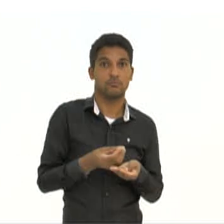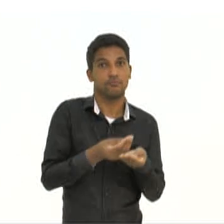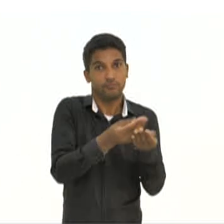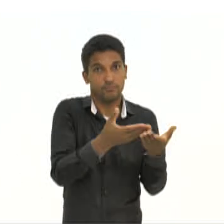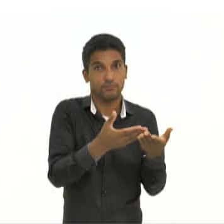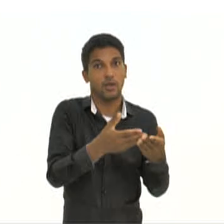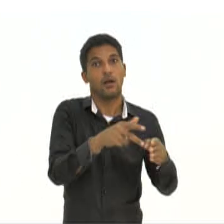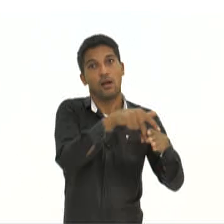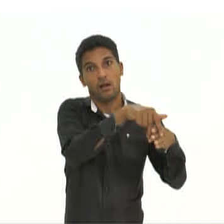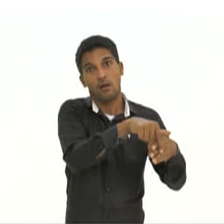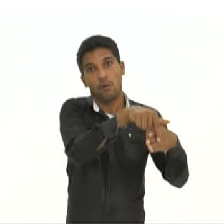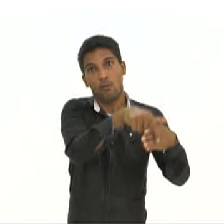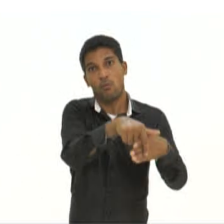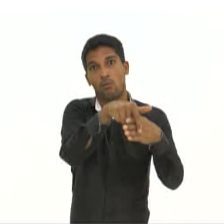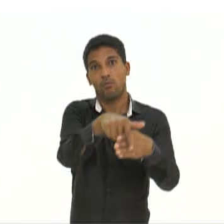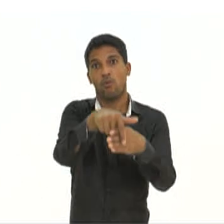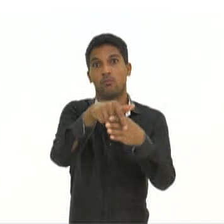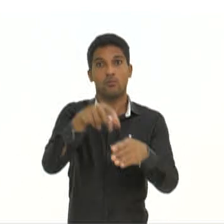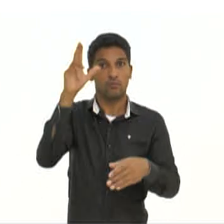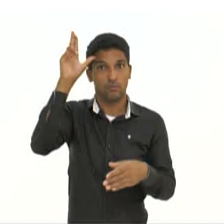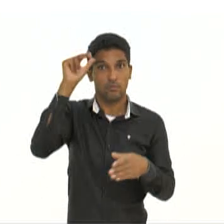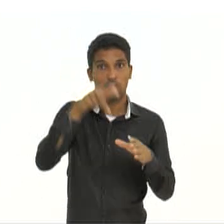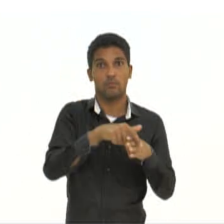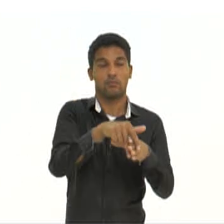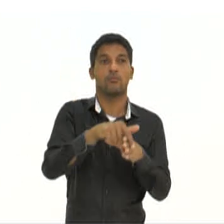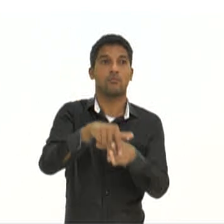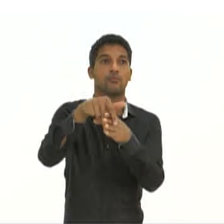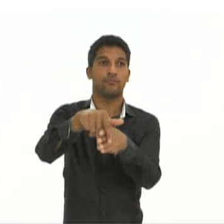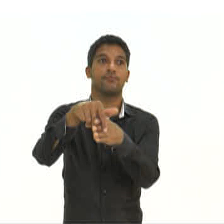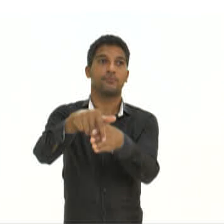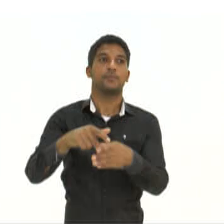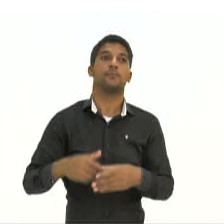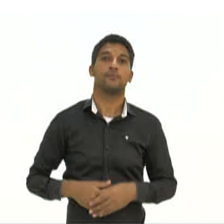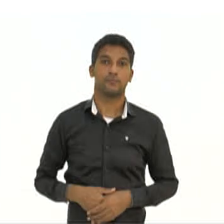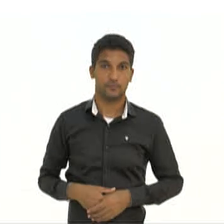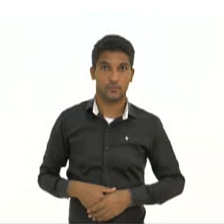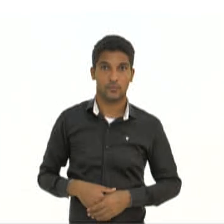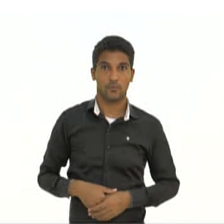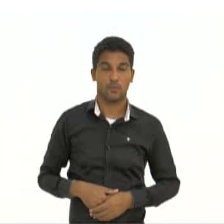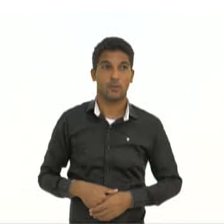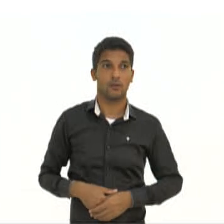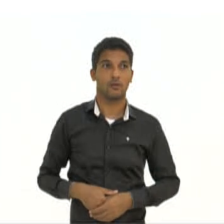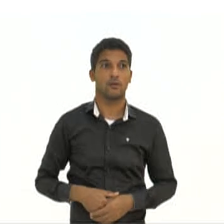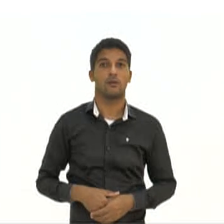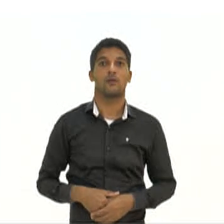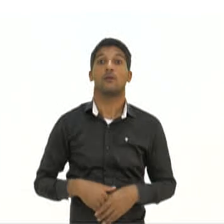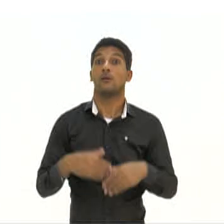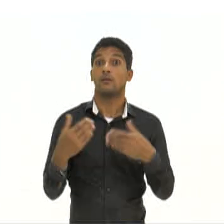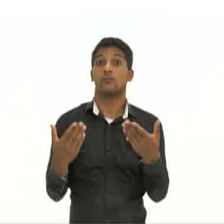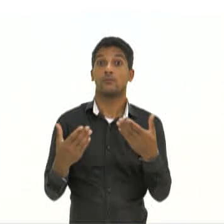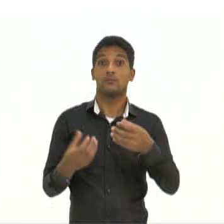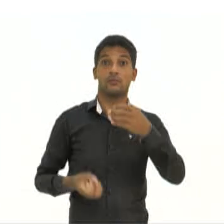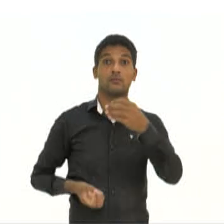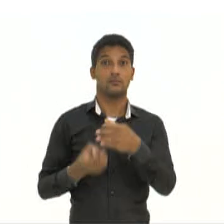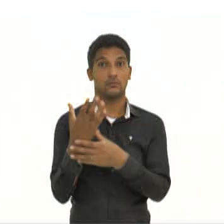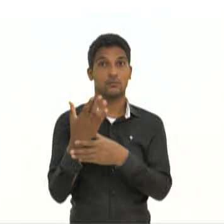como meio também, né, de enviar cartas. Então vejam aqui, o primeiro correio brasileiro, o correio Mor das Cartas